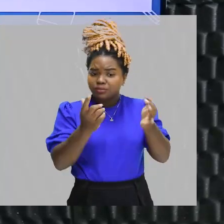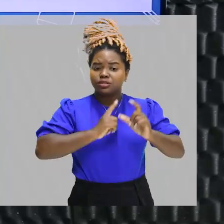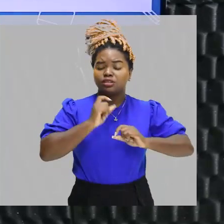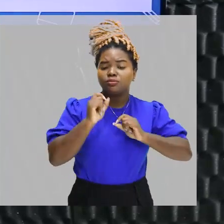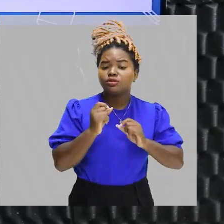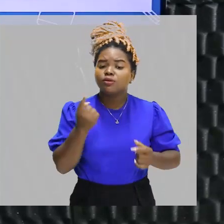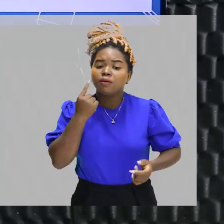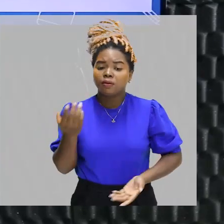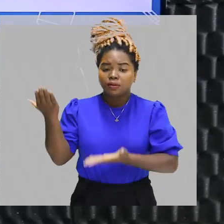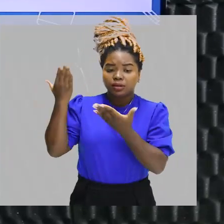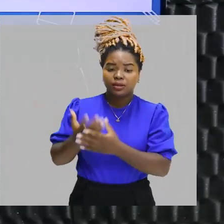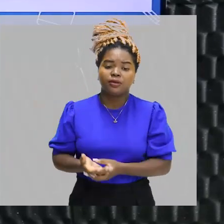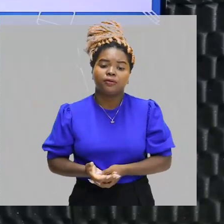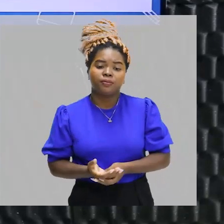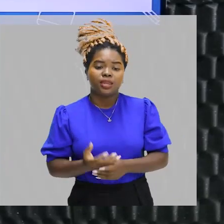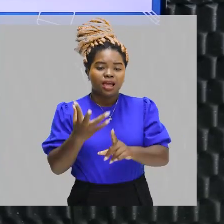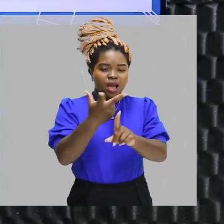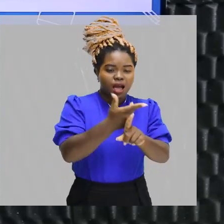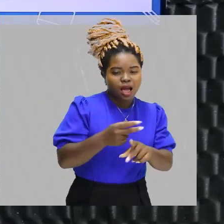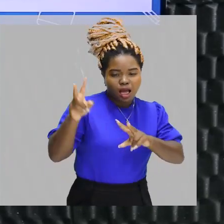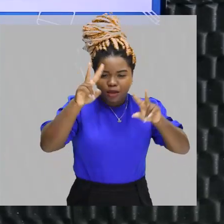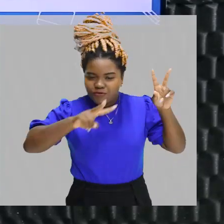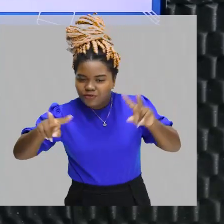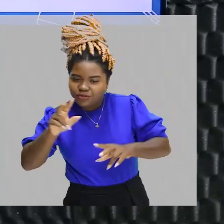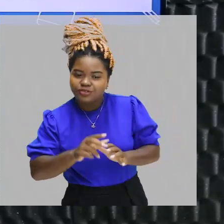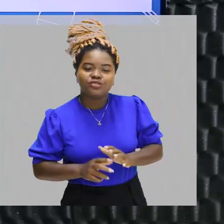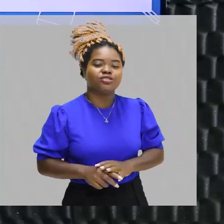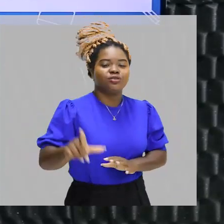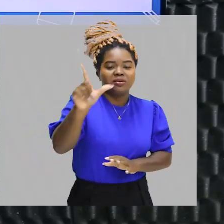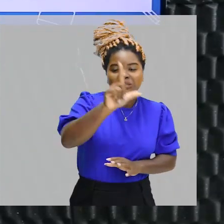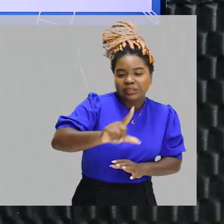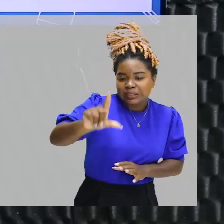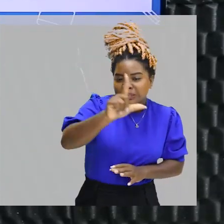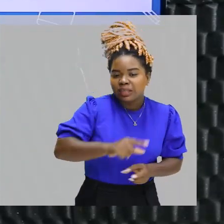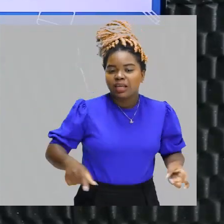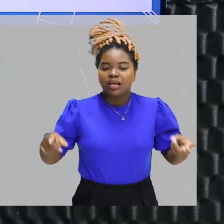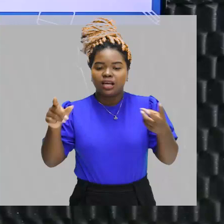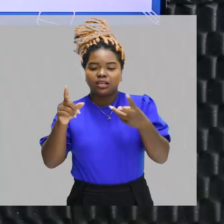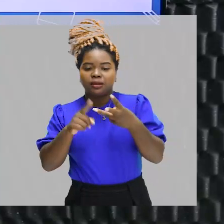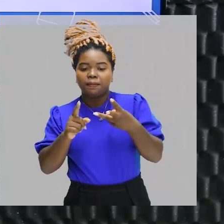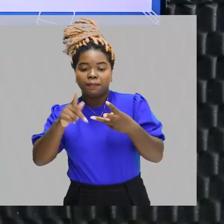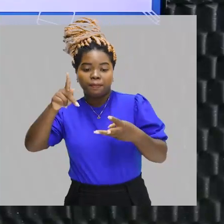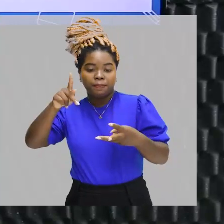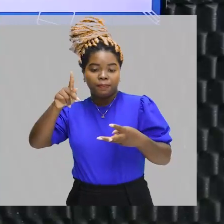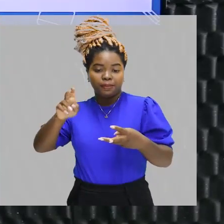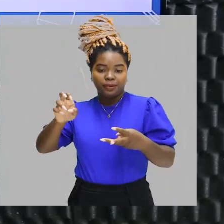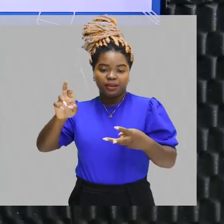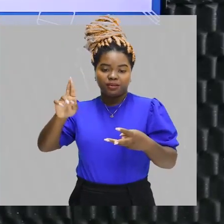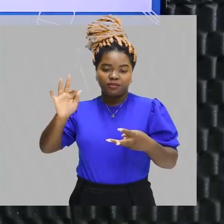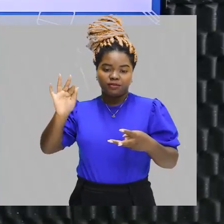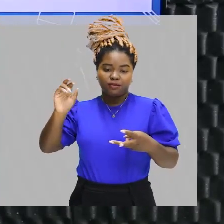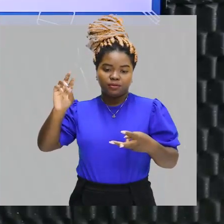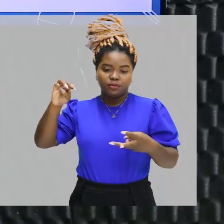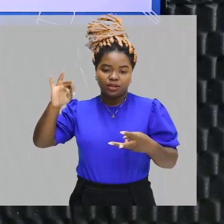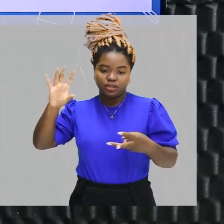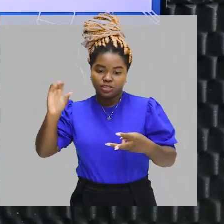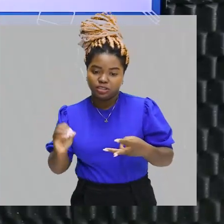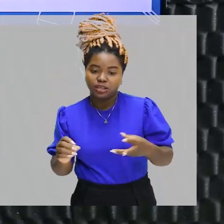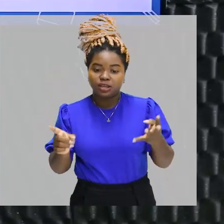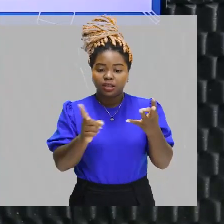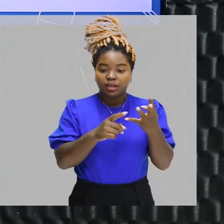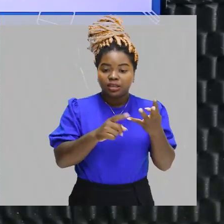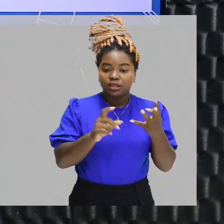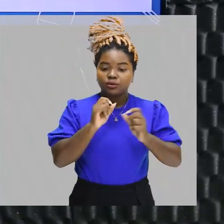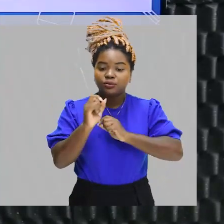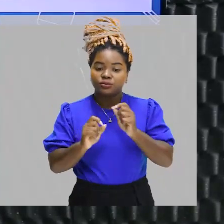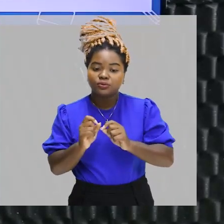tem as artes visuais, artes literárias, artes performáticas e os processos de criação artística. Bom, aí você tem um leque muito